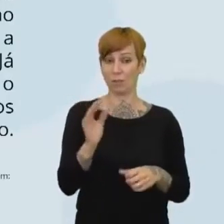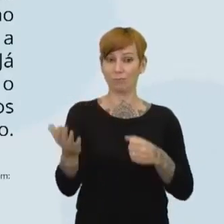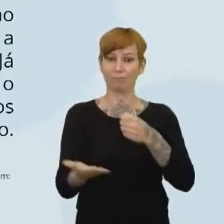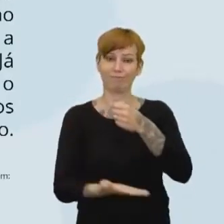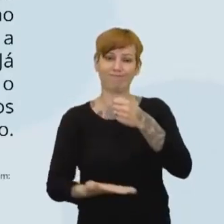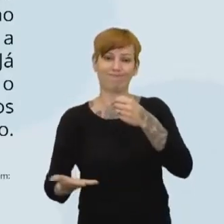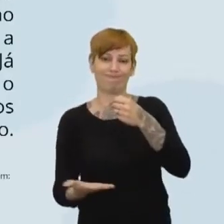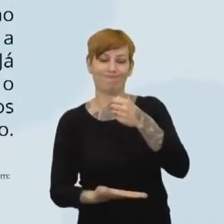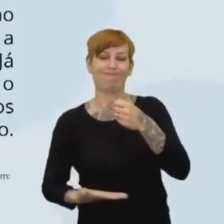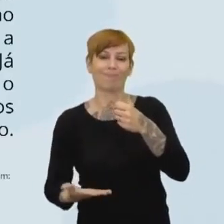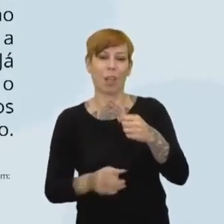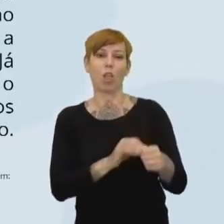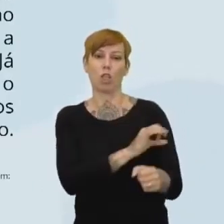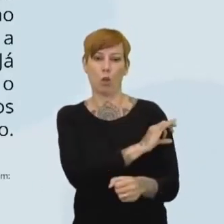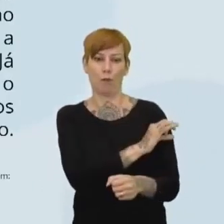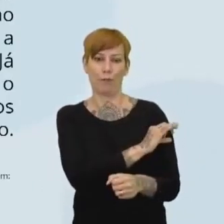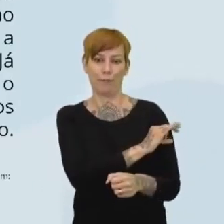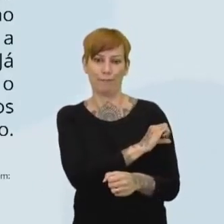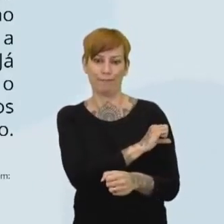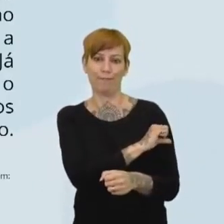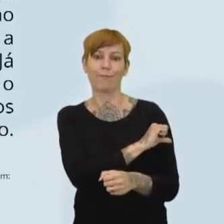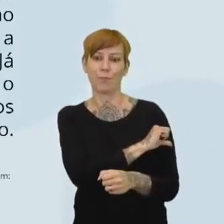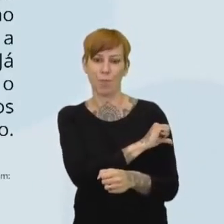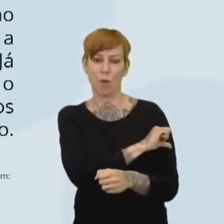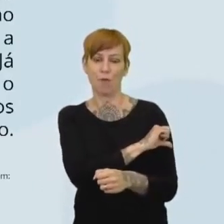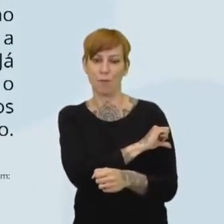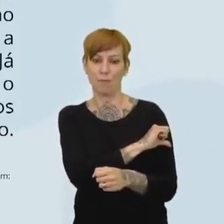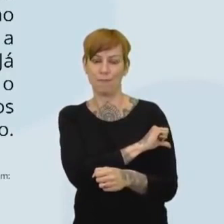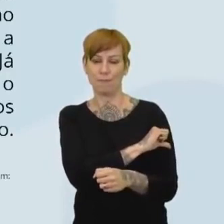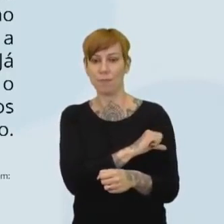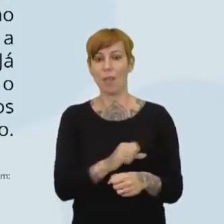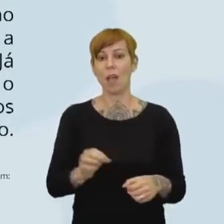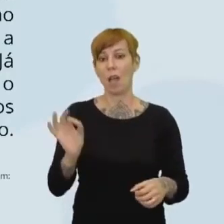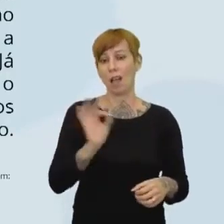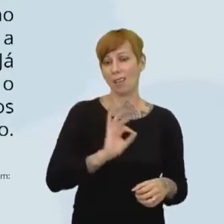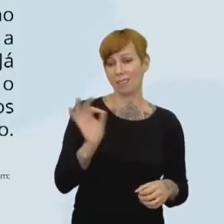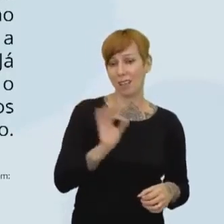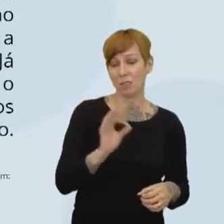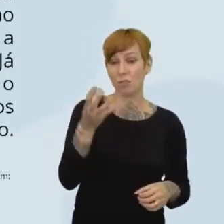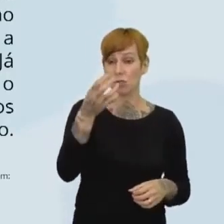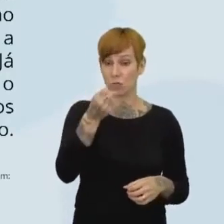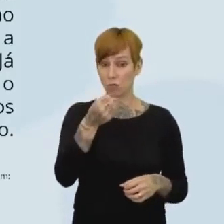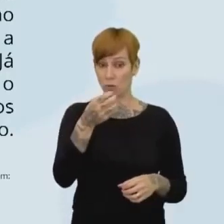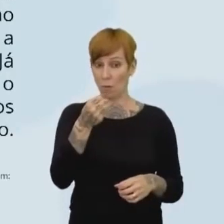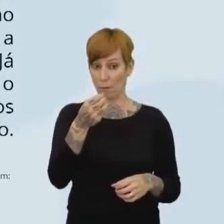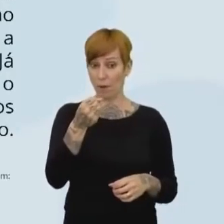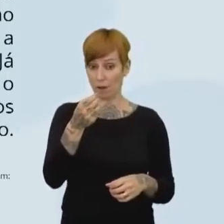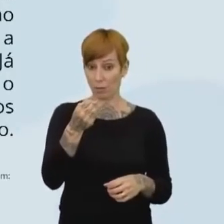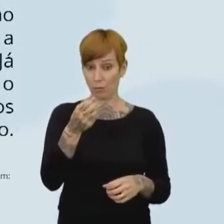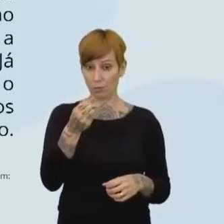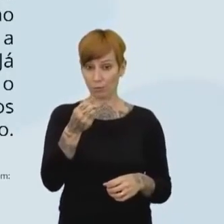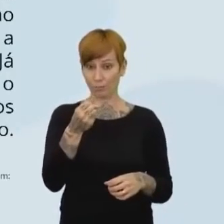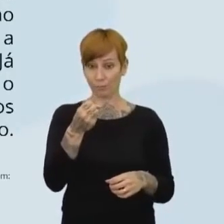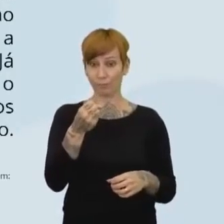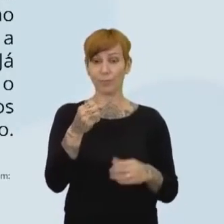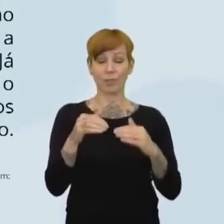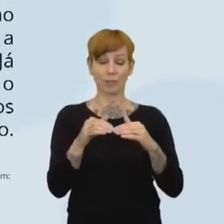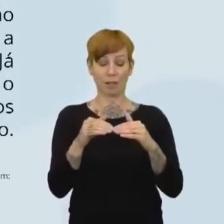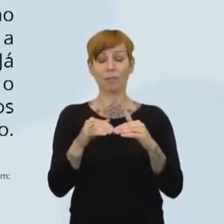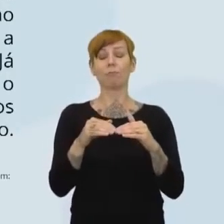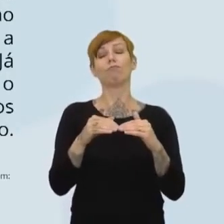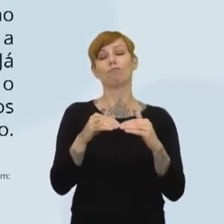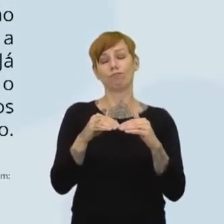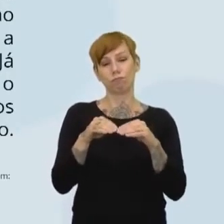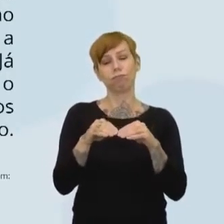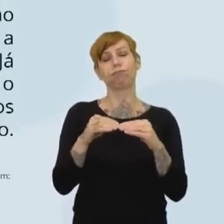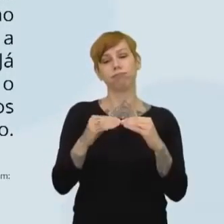taxa para os brancos era de 28,6%. Quando comparado com os índices de homens e mulheres, identificou que as meninas